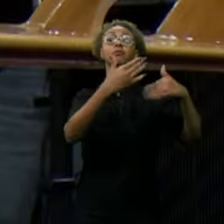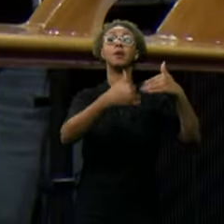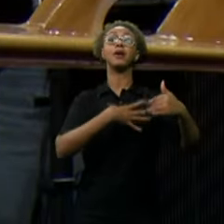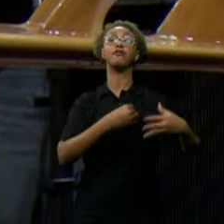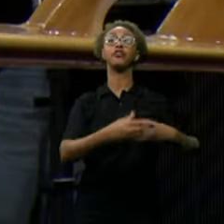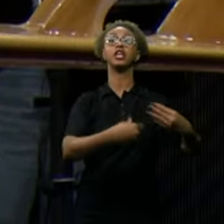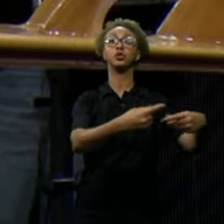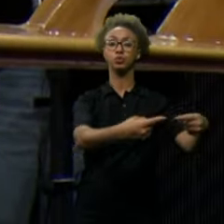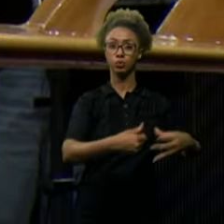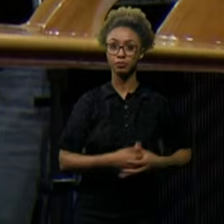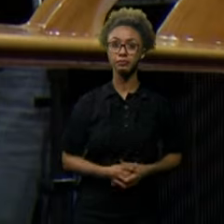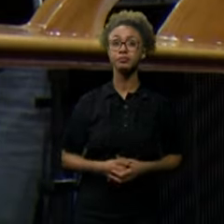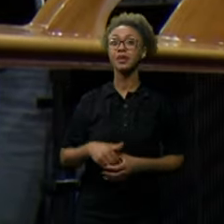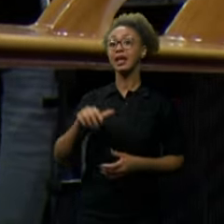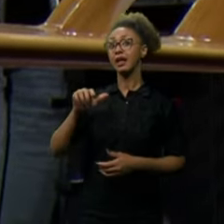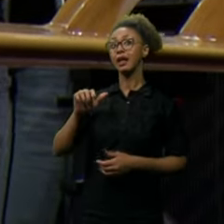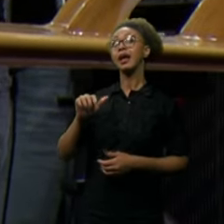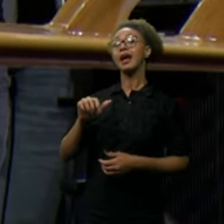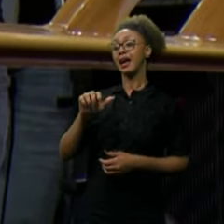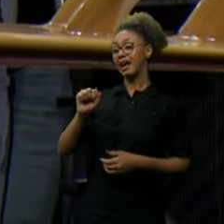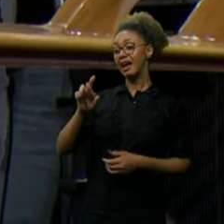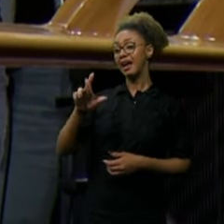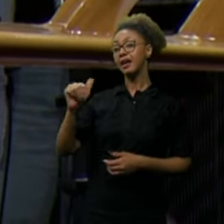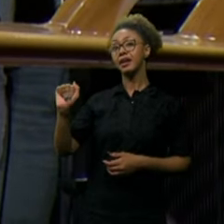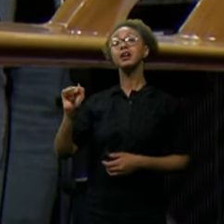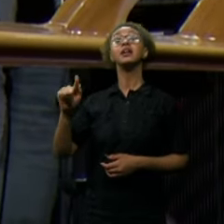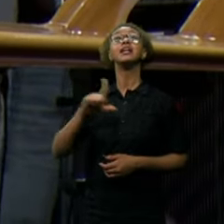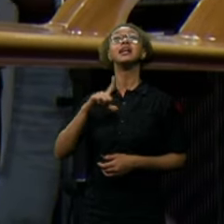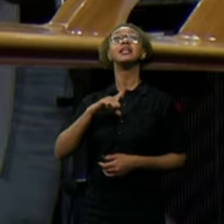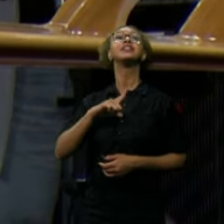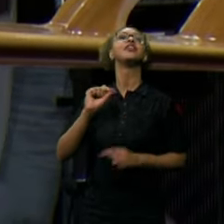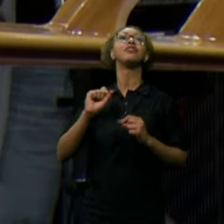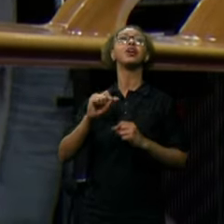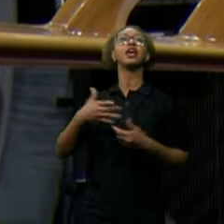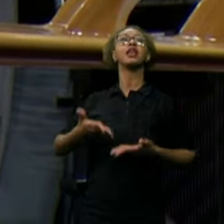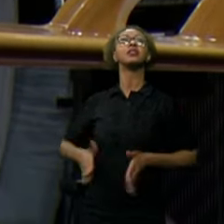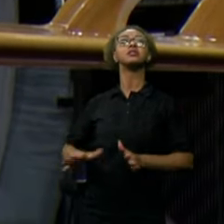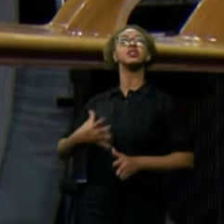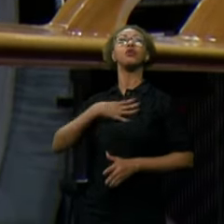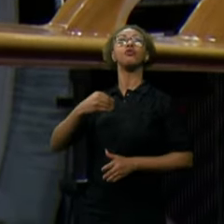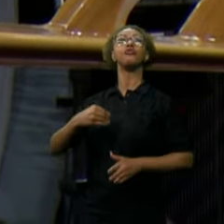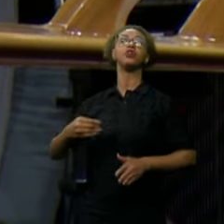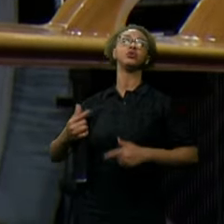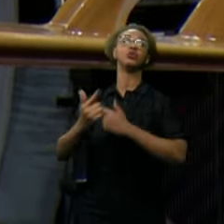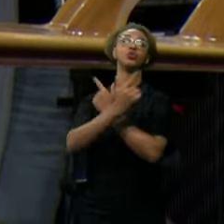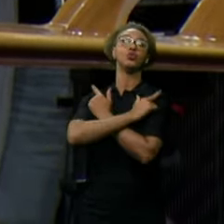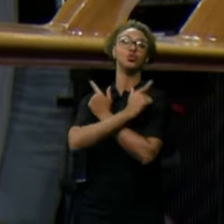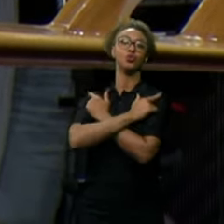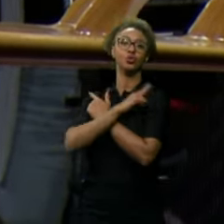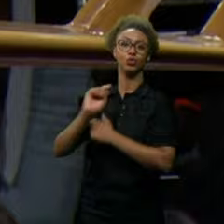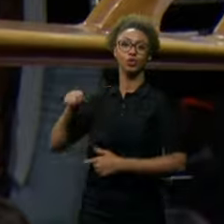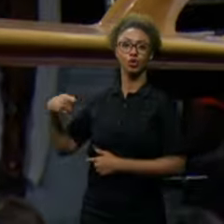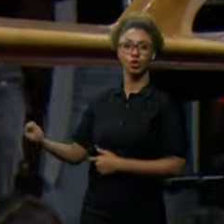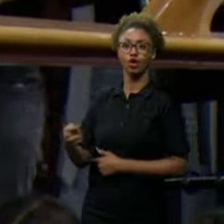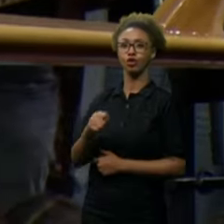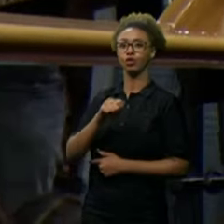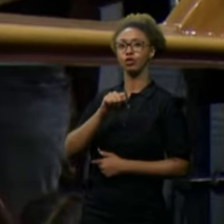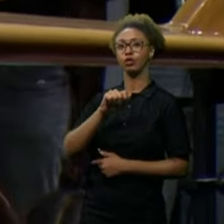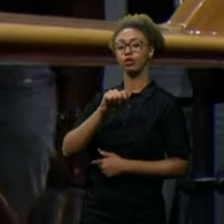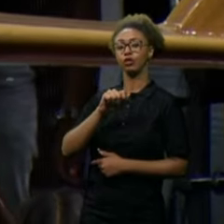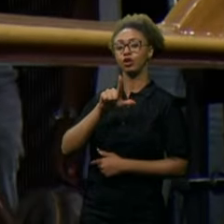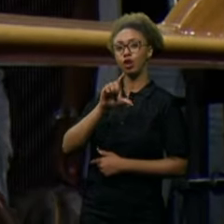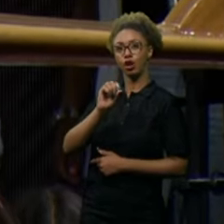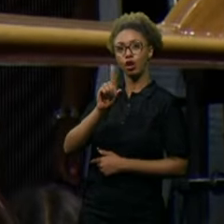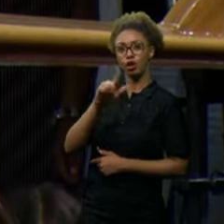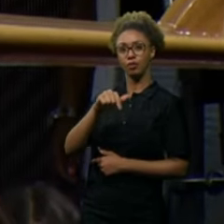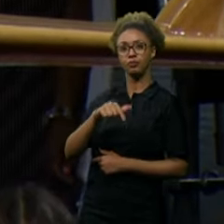filiação Arão foi pai de Ló aquele sobrinho de Abraão ele teve um filho extensão da Alegria para o seu pai para sua